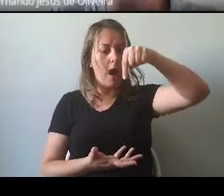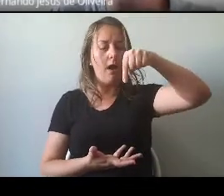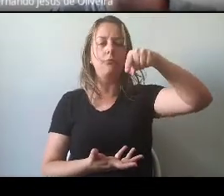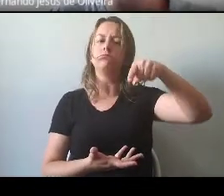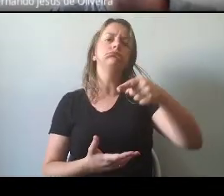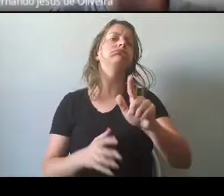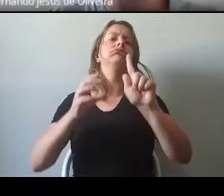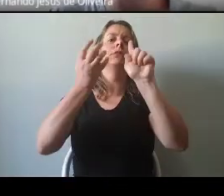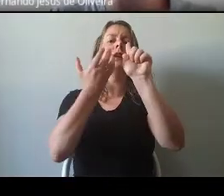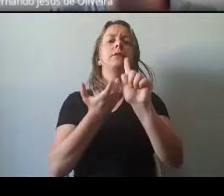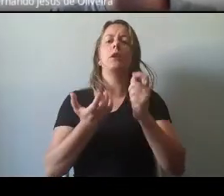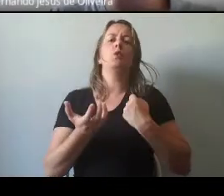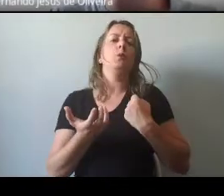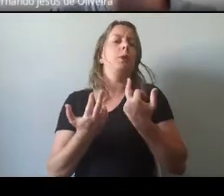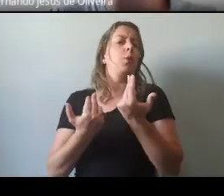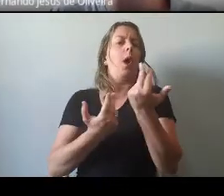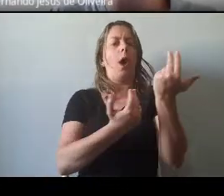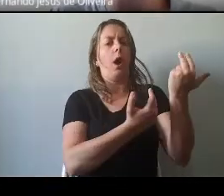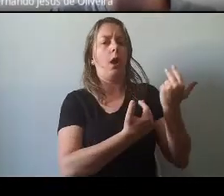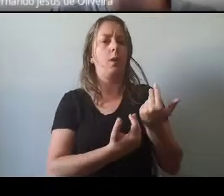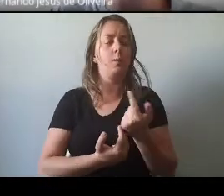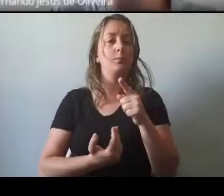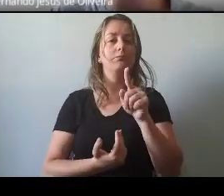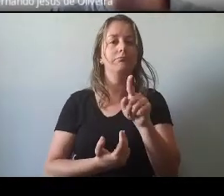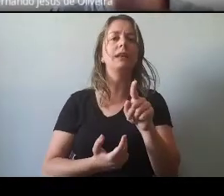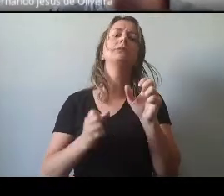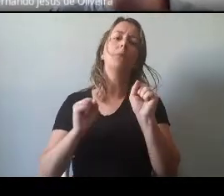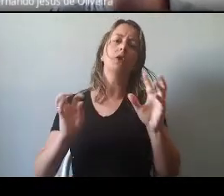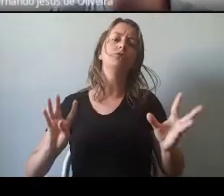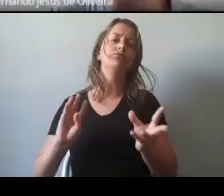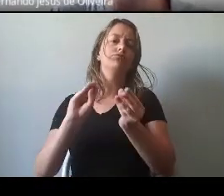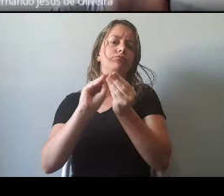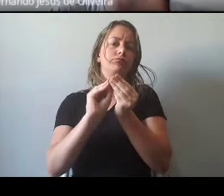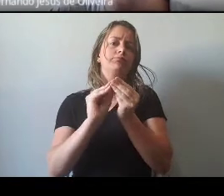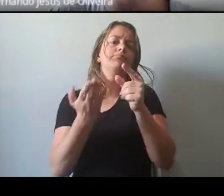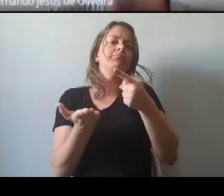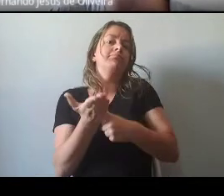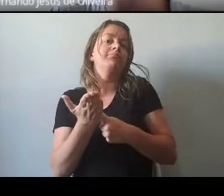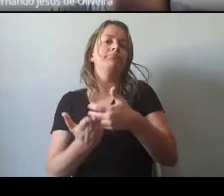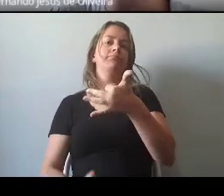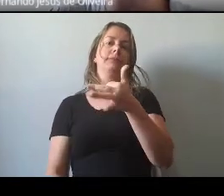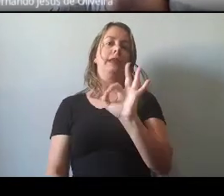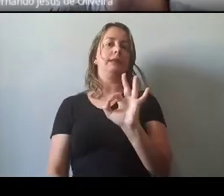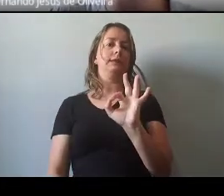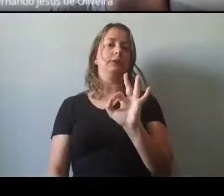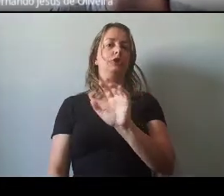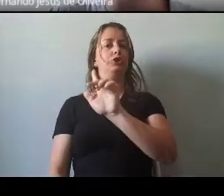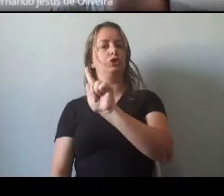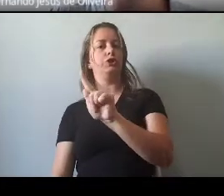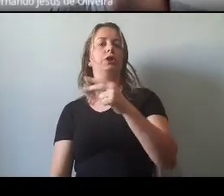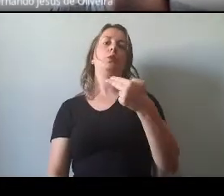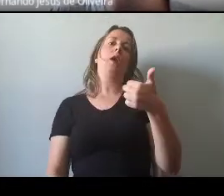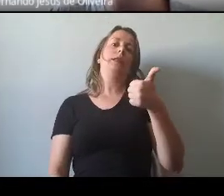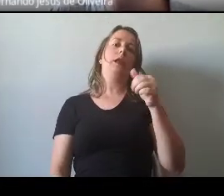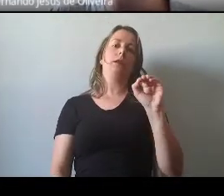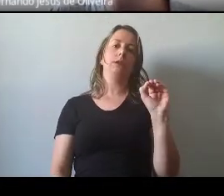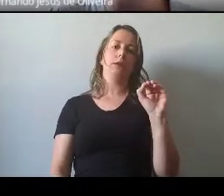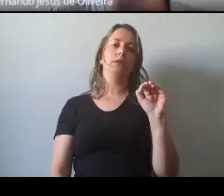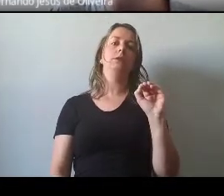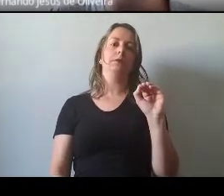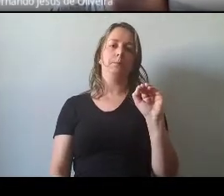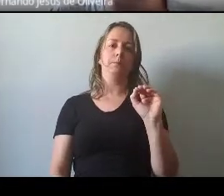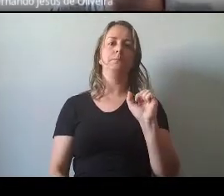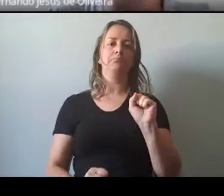Terra. Para facilitar as contas, é muito comum a gente arredondar esse valor e adotar g igual a 10 metros